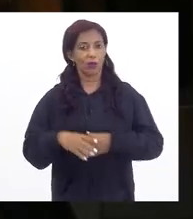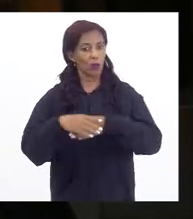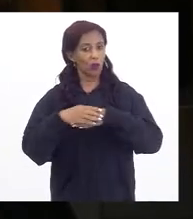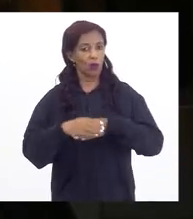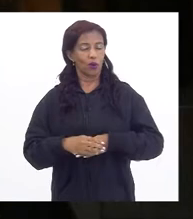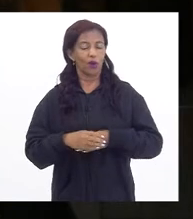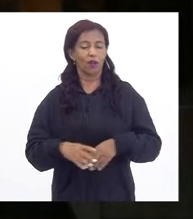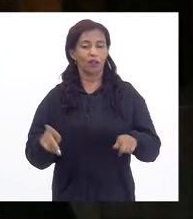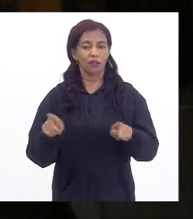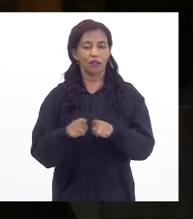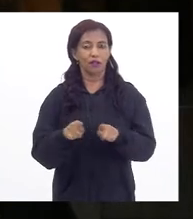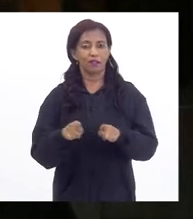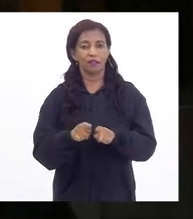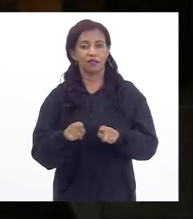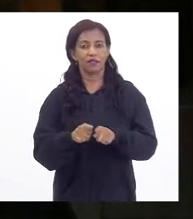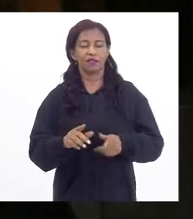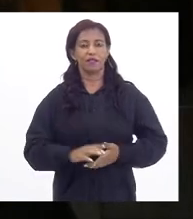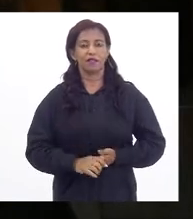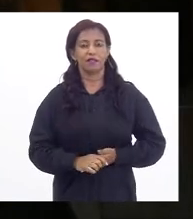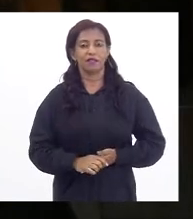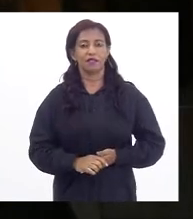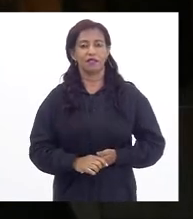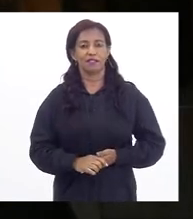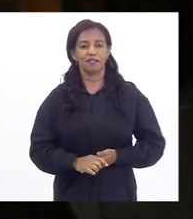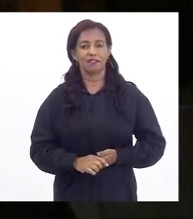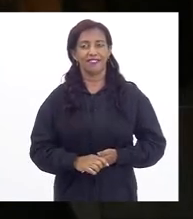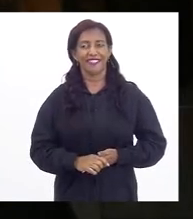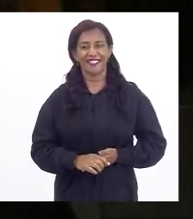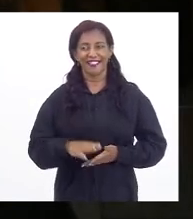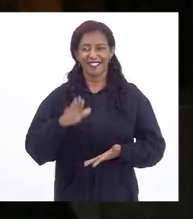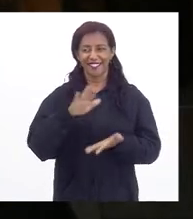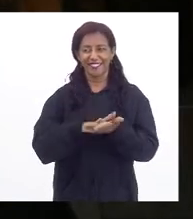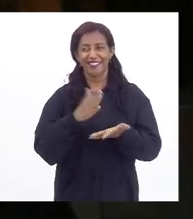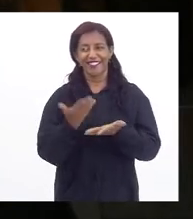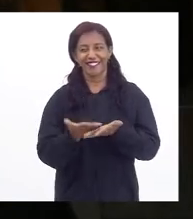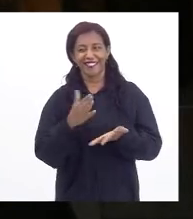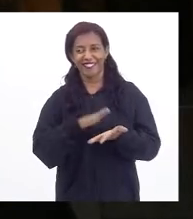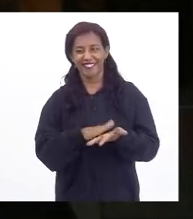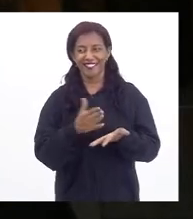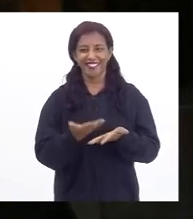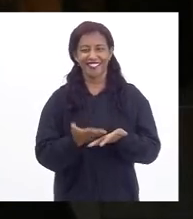Cumprimentando também a nossa ilustre